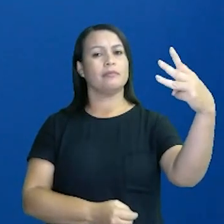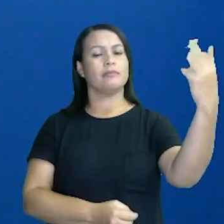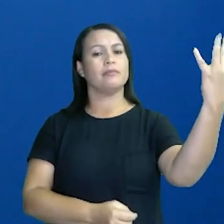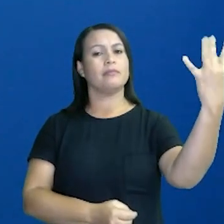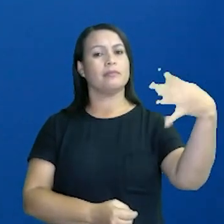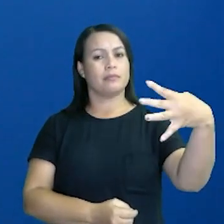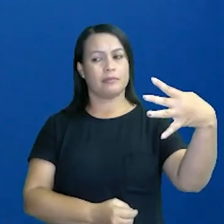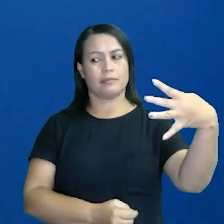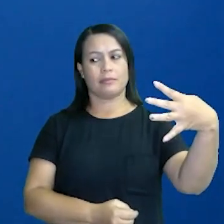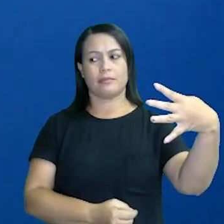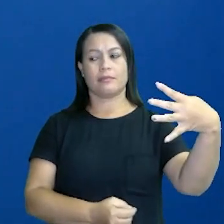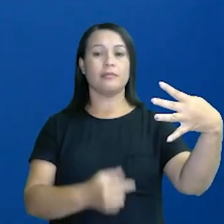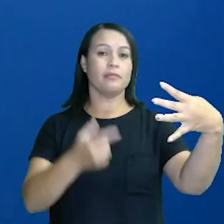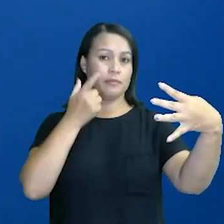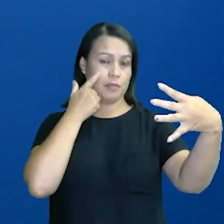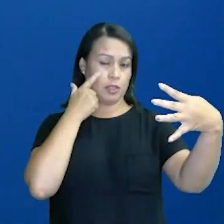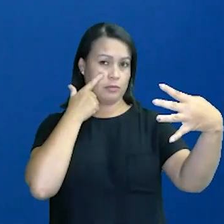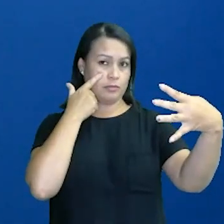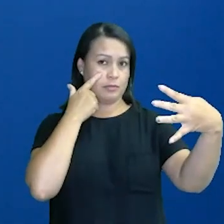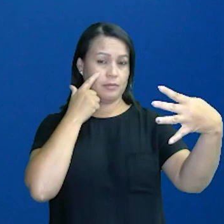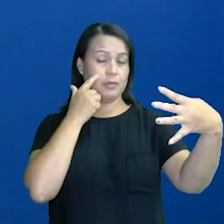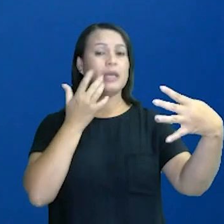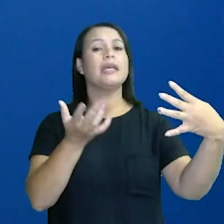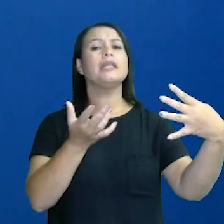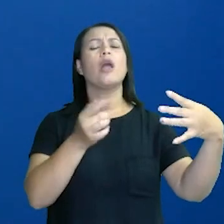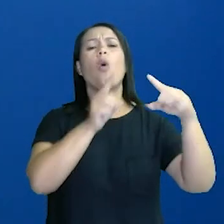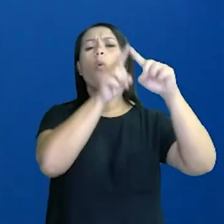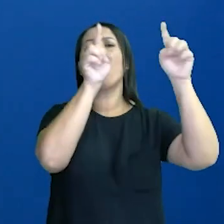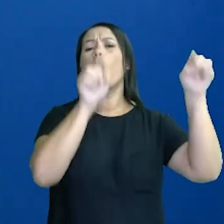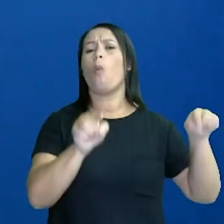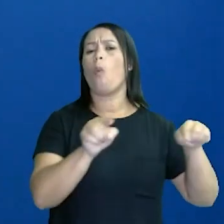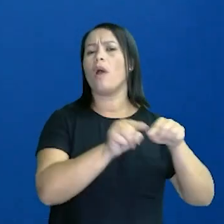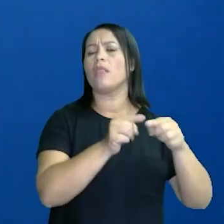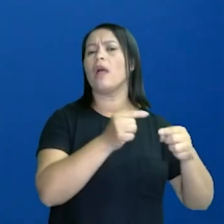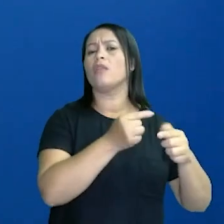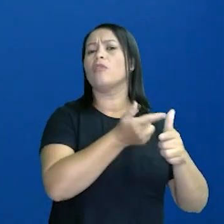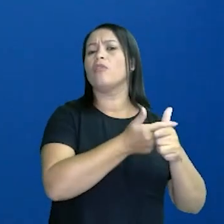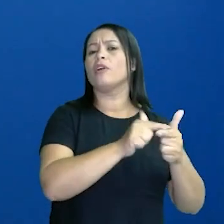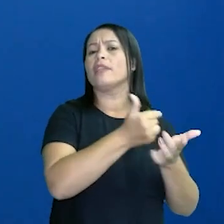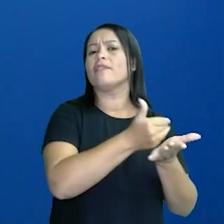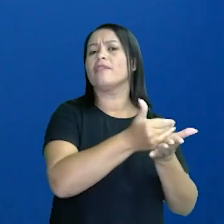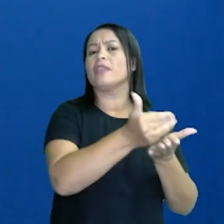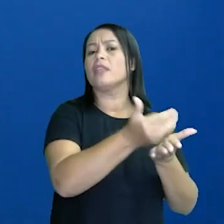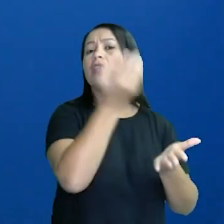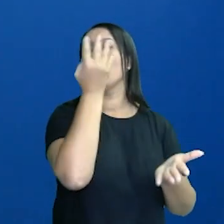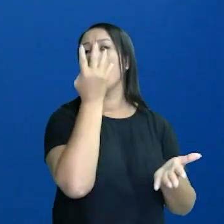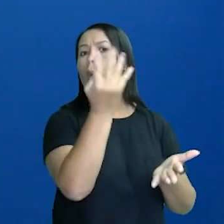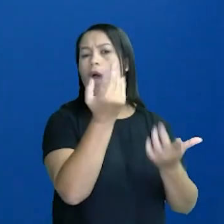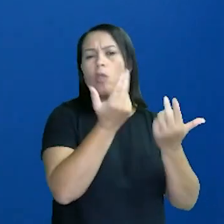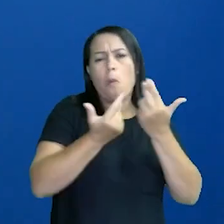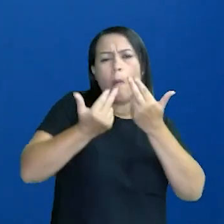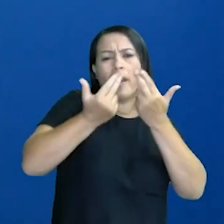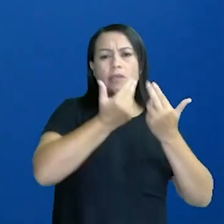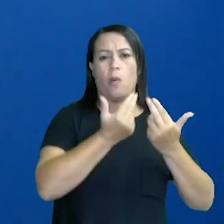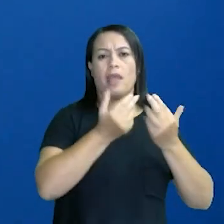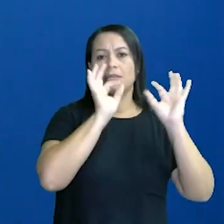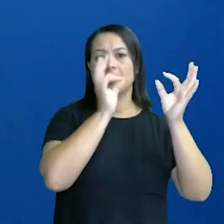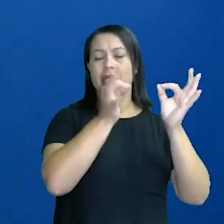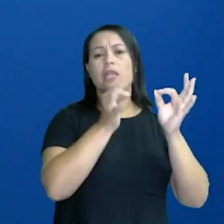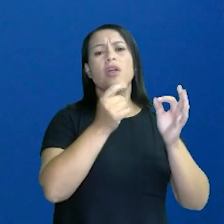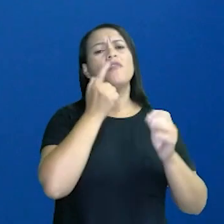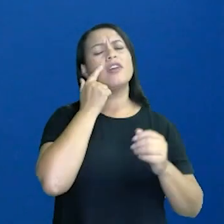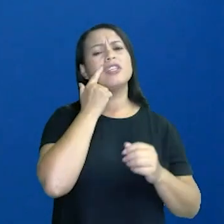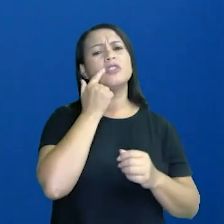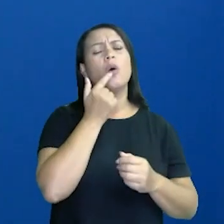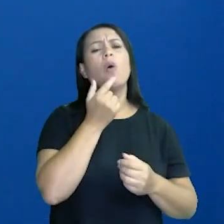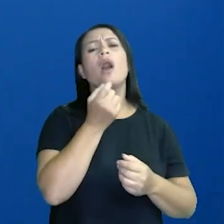2, 3, 4, tá bom? Esse meu quadrado foi dividido em 4 partes iguais, certo?